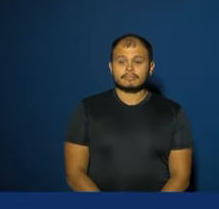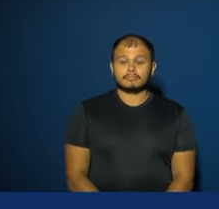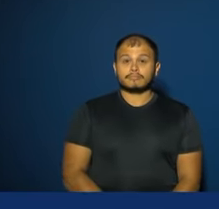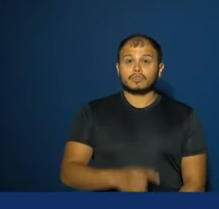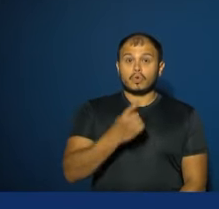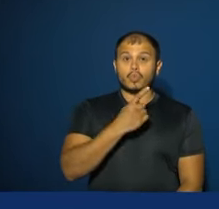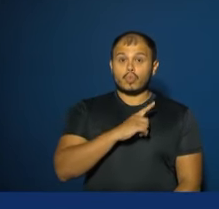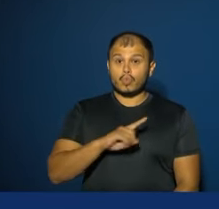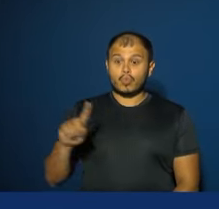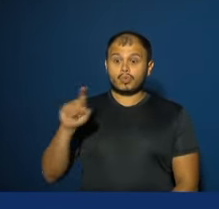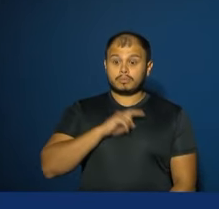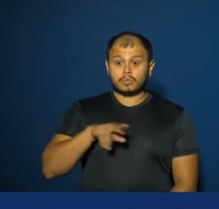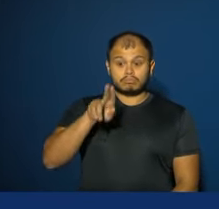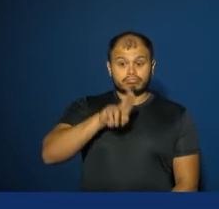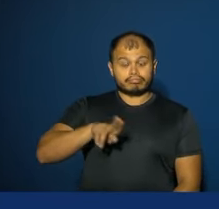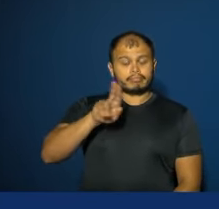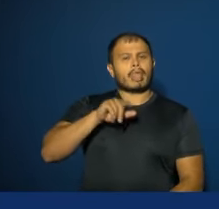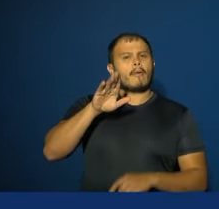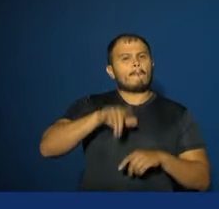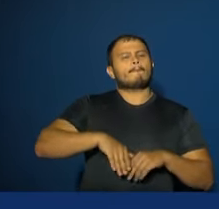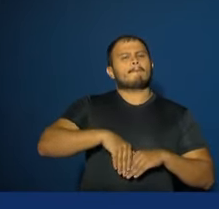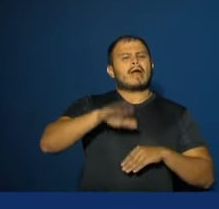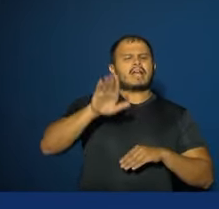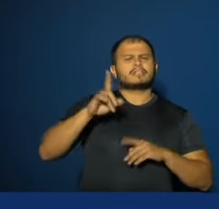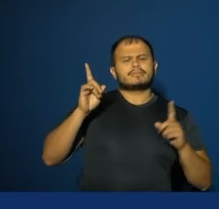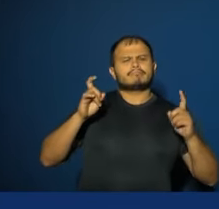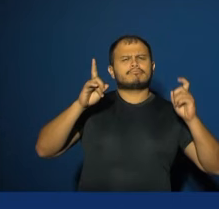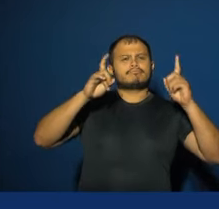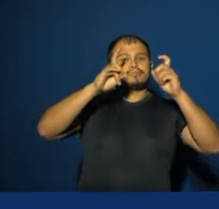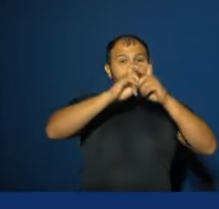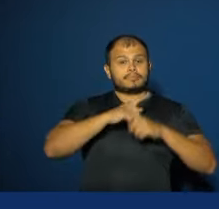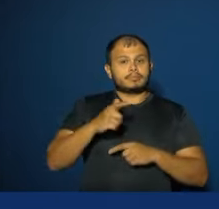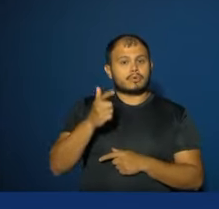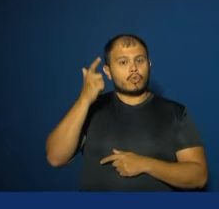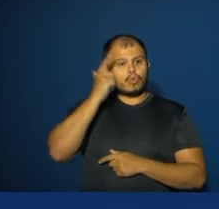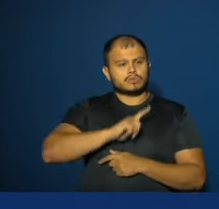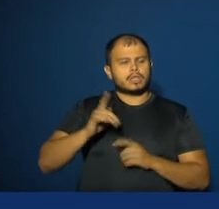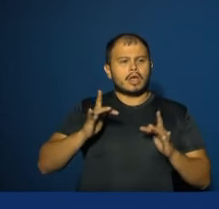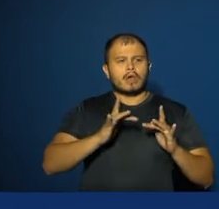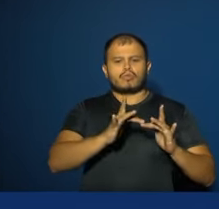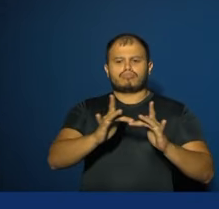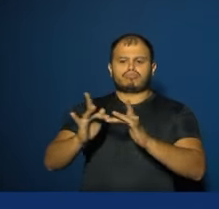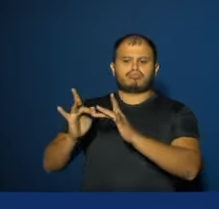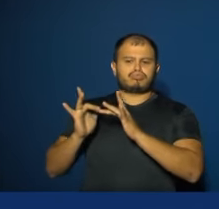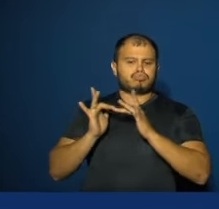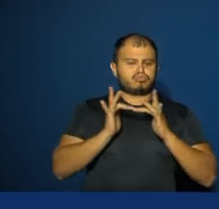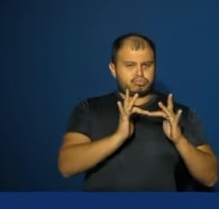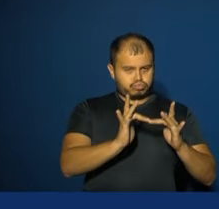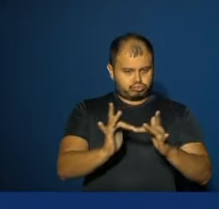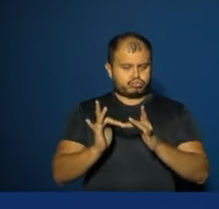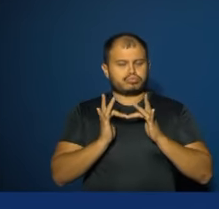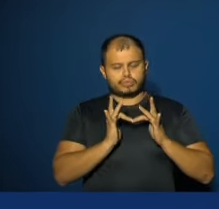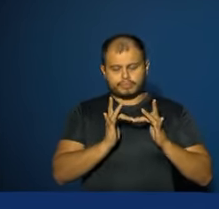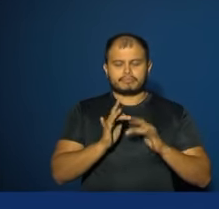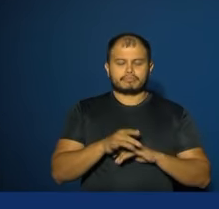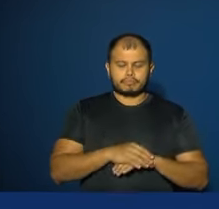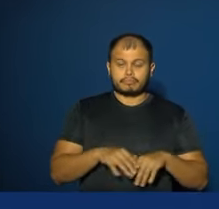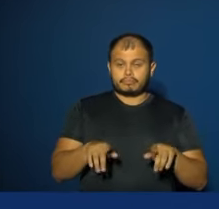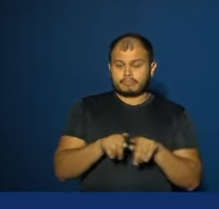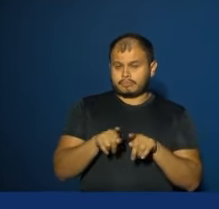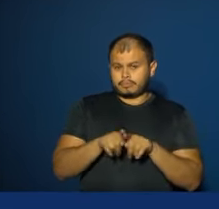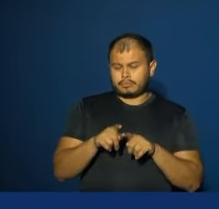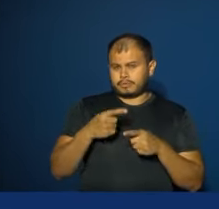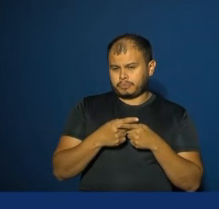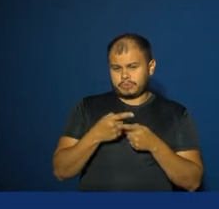os que são cada vez mais difíceis de serem conectados. Além disso, além do